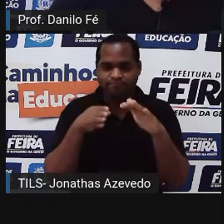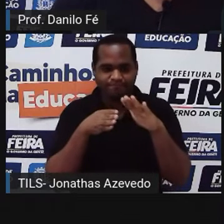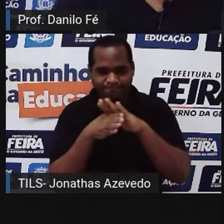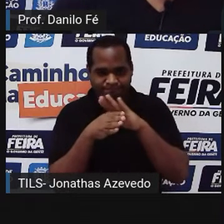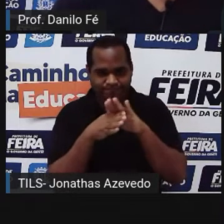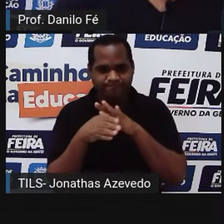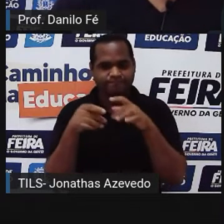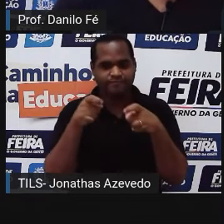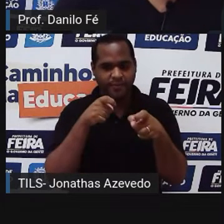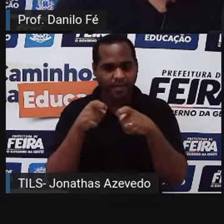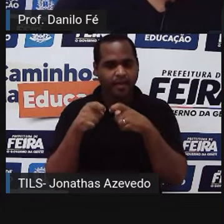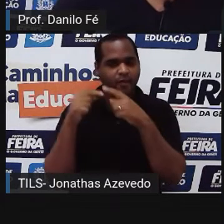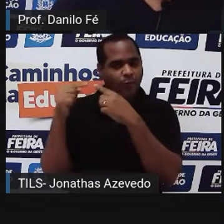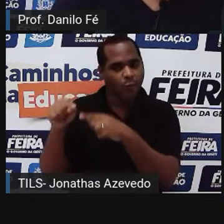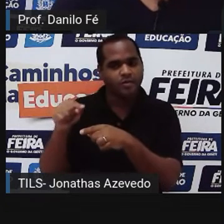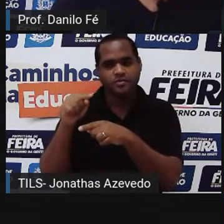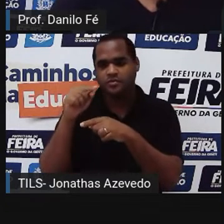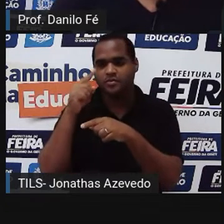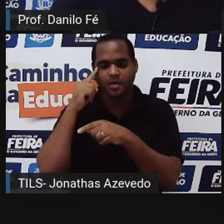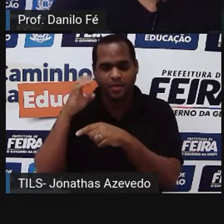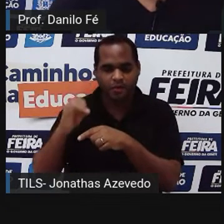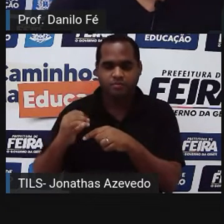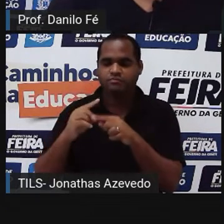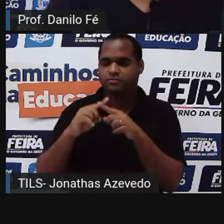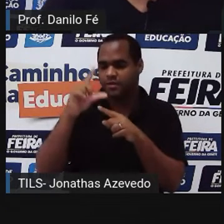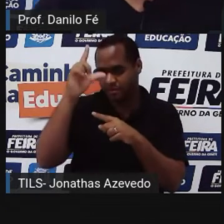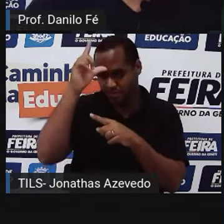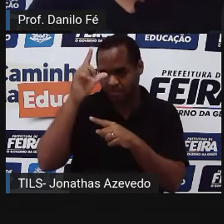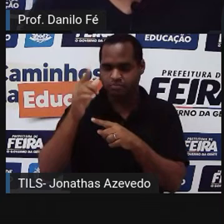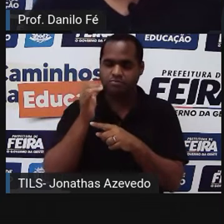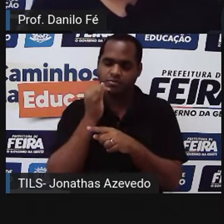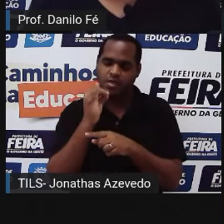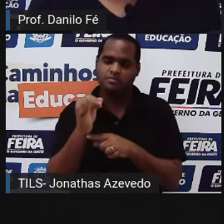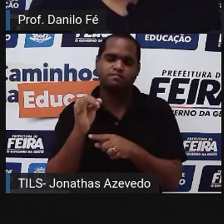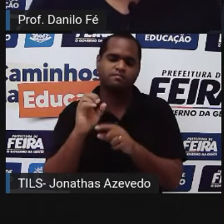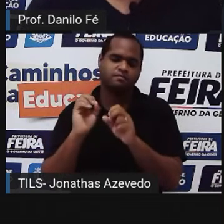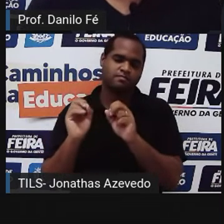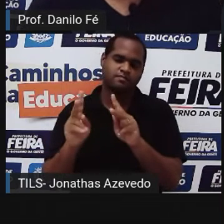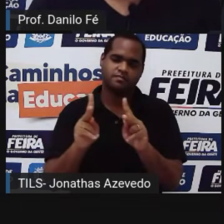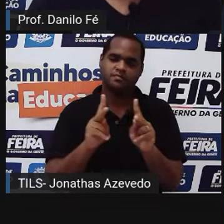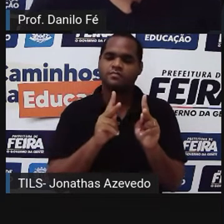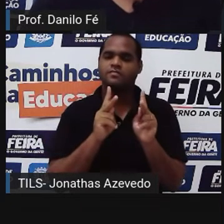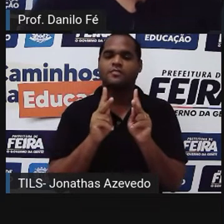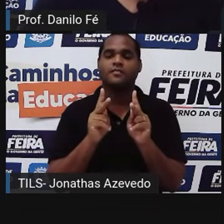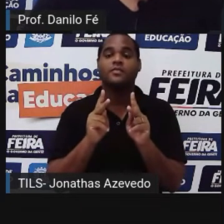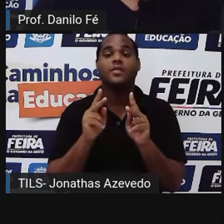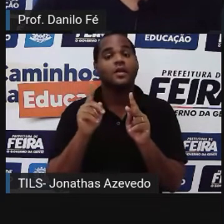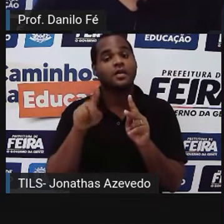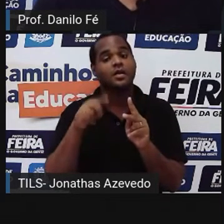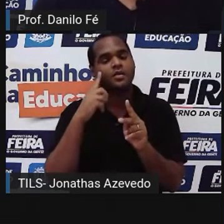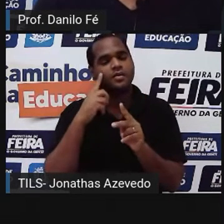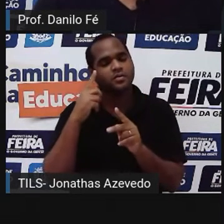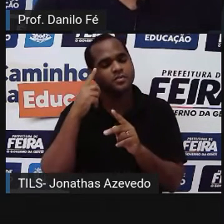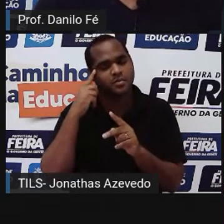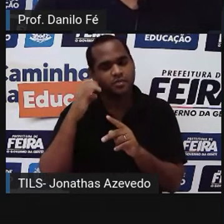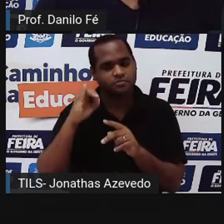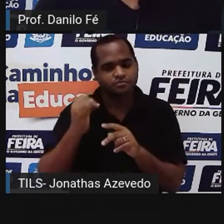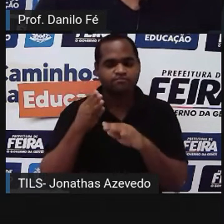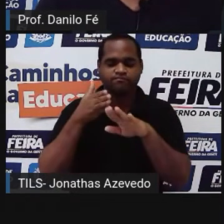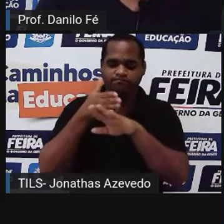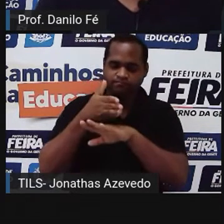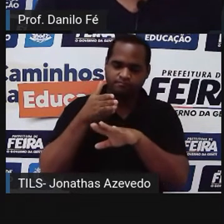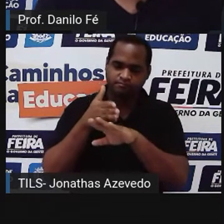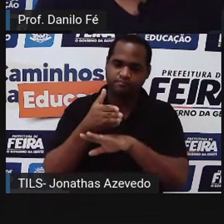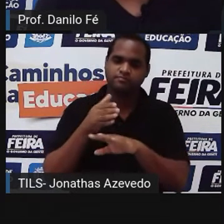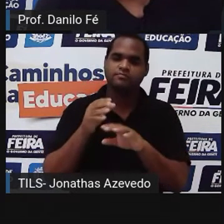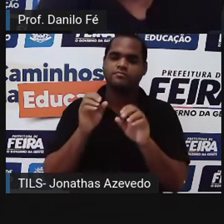contra o Japão, contra a Alemanha, contra a Itália. E o Japão e os Estados Unidos vão até o Japão fazer